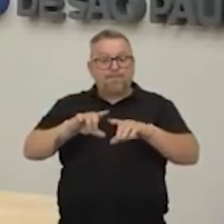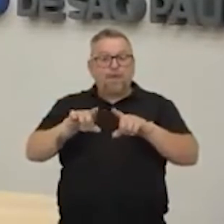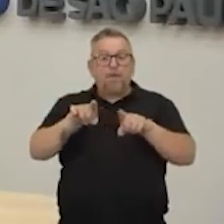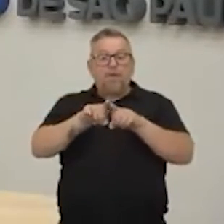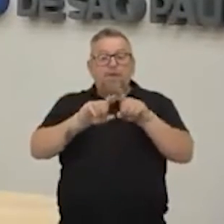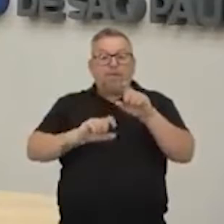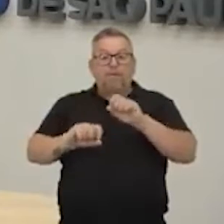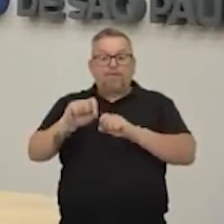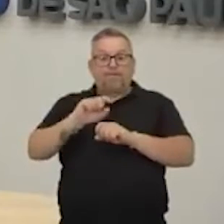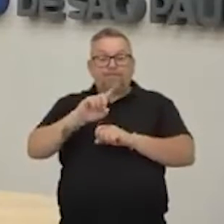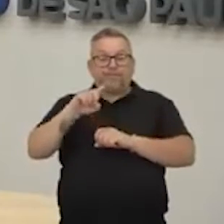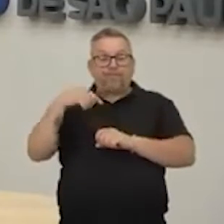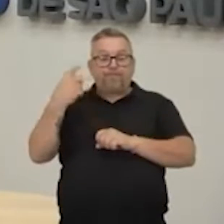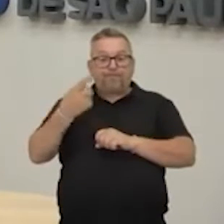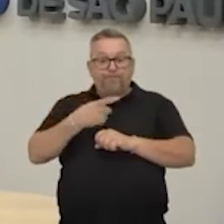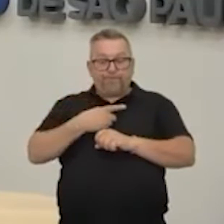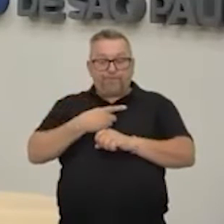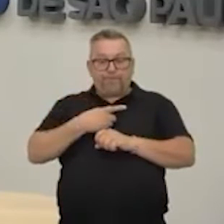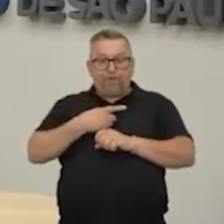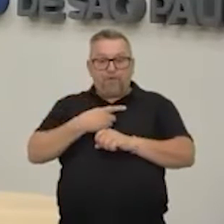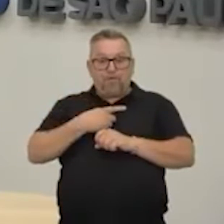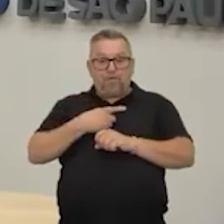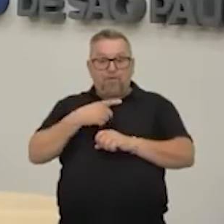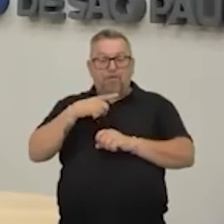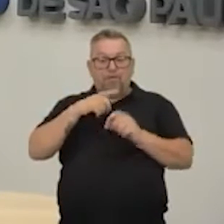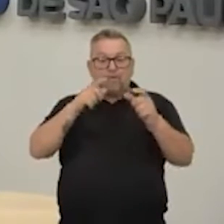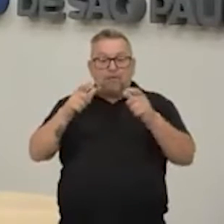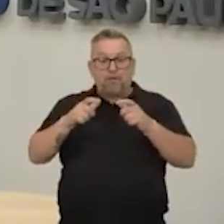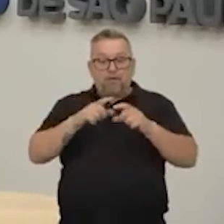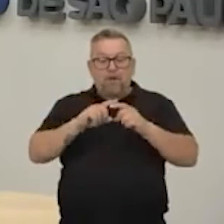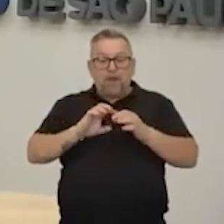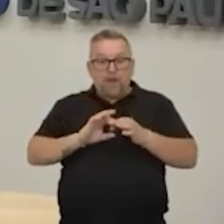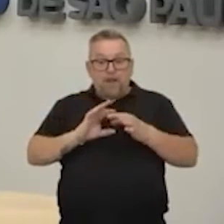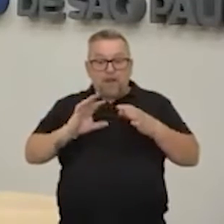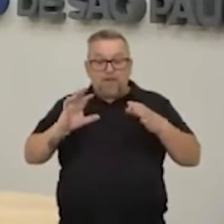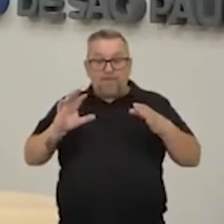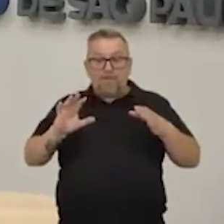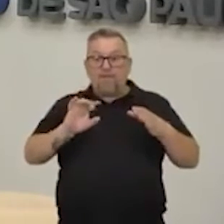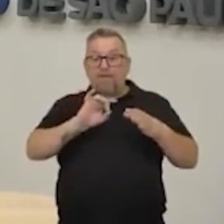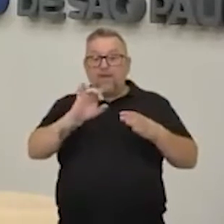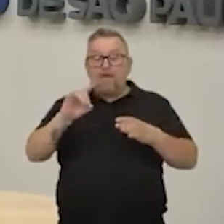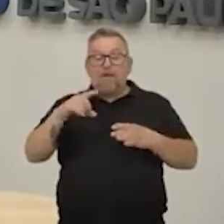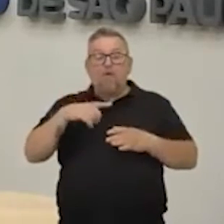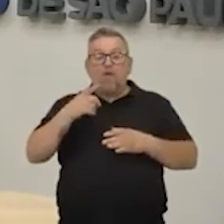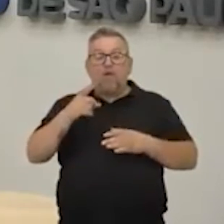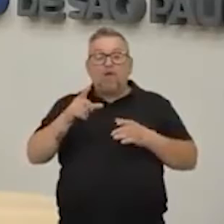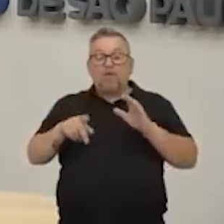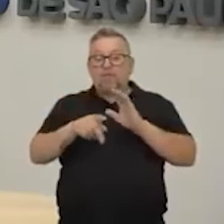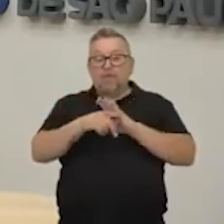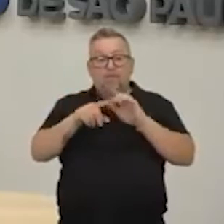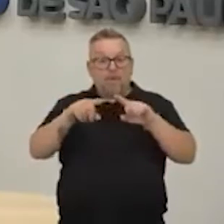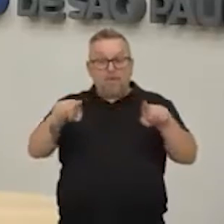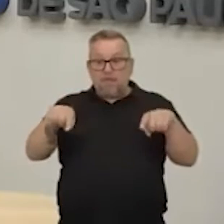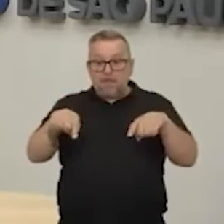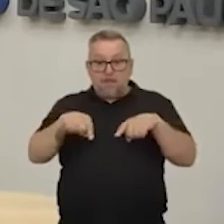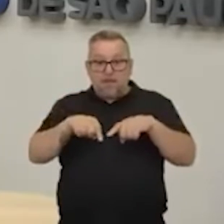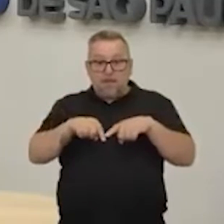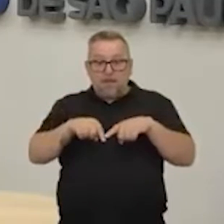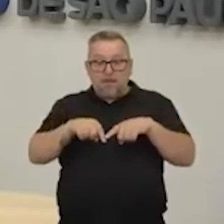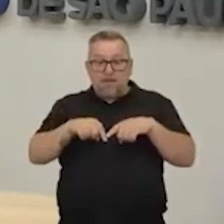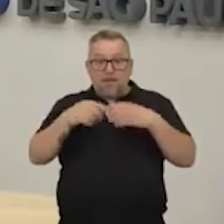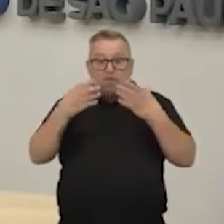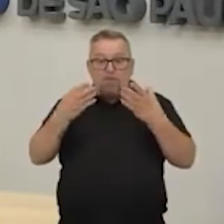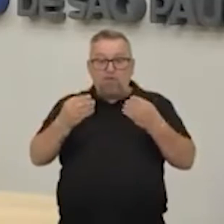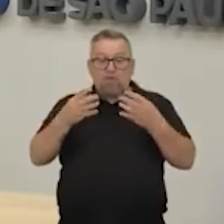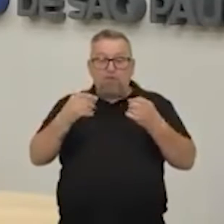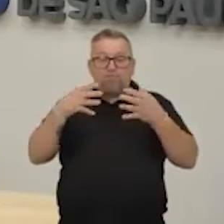do momento que se torna aí as regiões independentes, né, cada um quer o seu pedaço de terra. Então, muitos aí